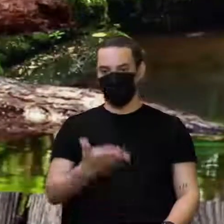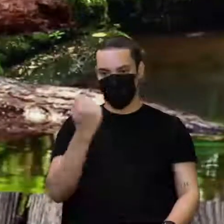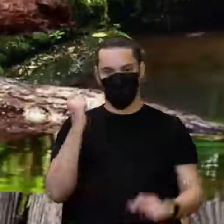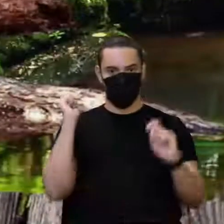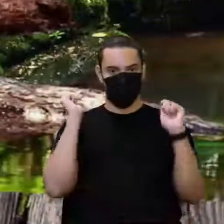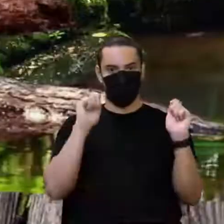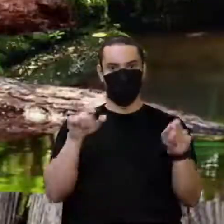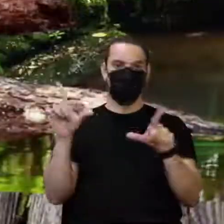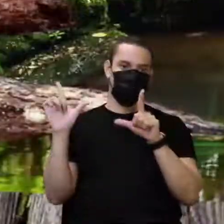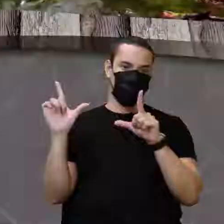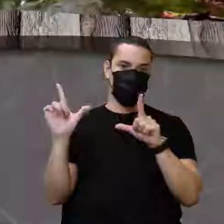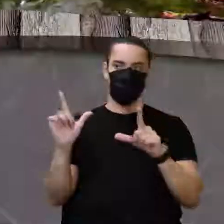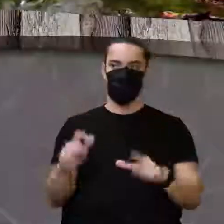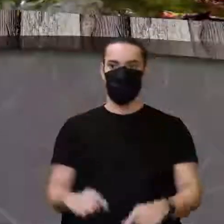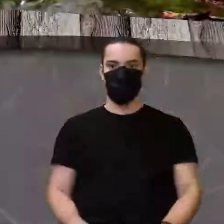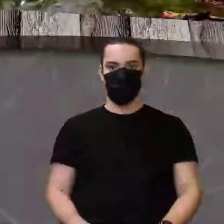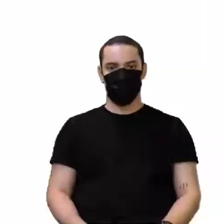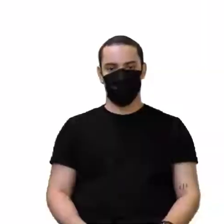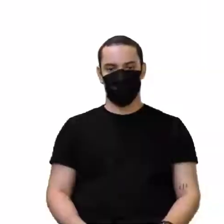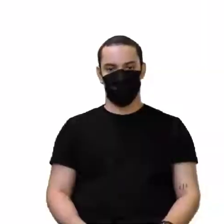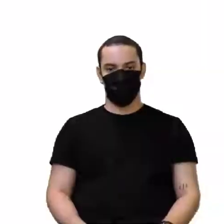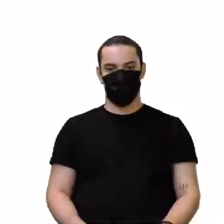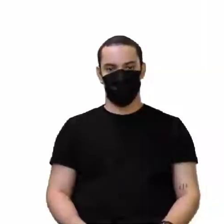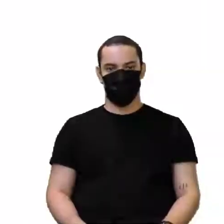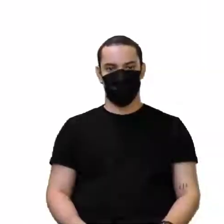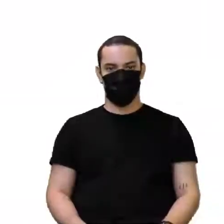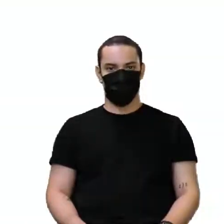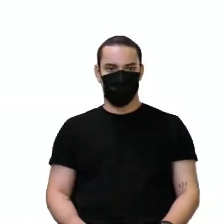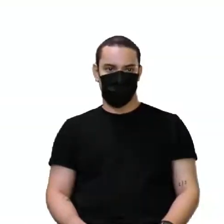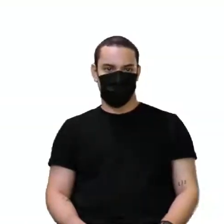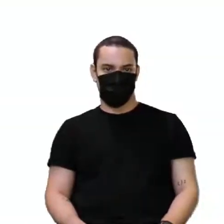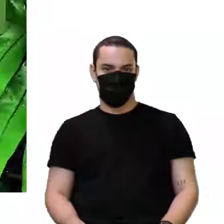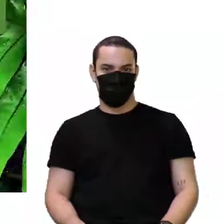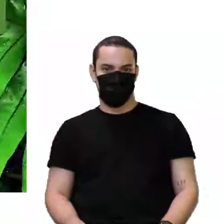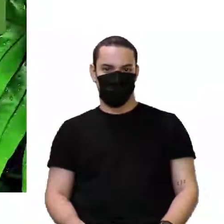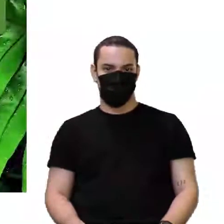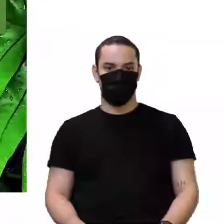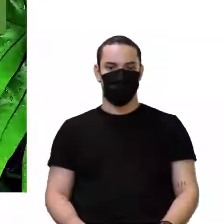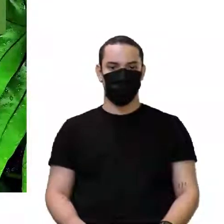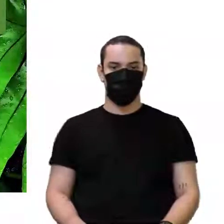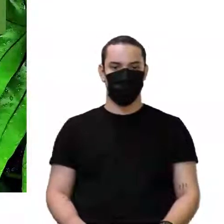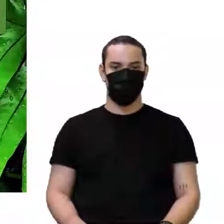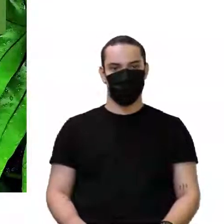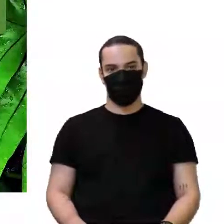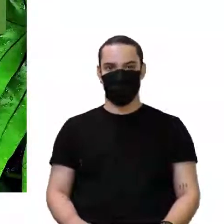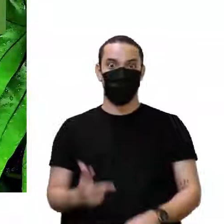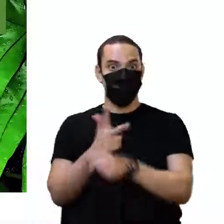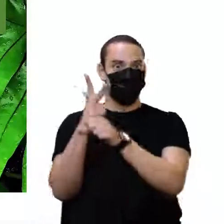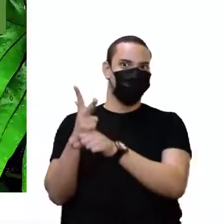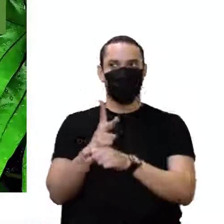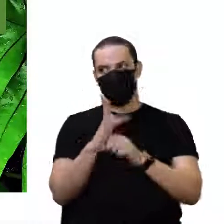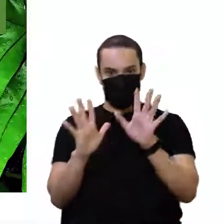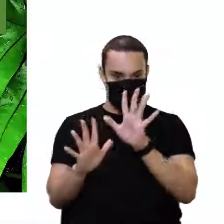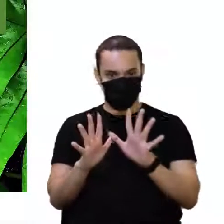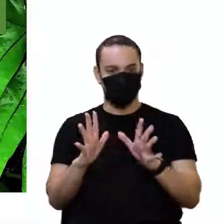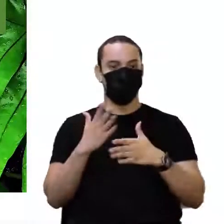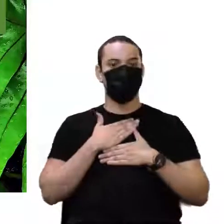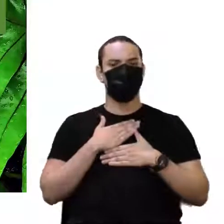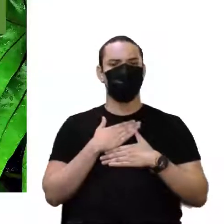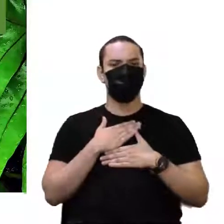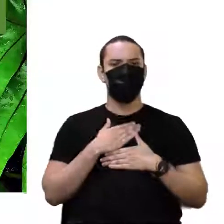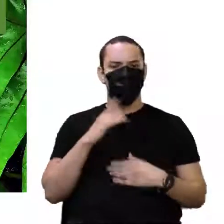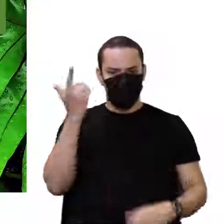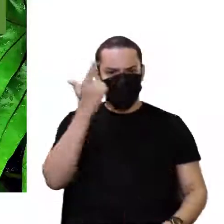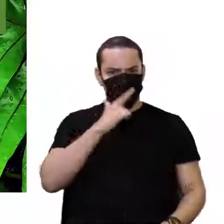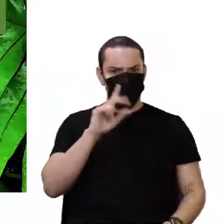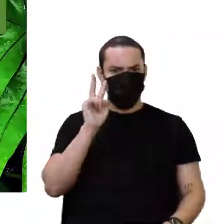pode jogar. Ele aproximou, e aí a gente distancia e deixa o produtor doido. Ok, você está conseguindo ver o que está